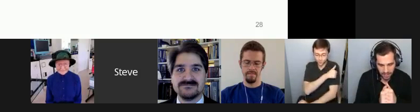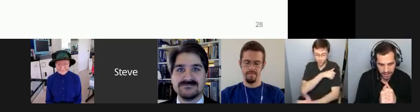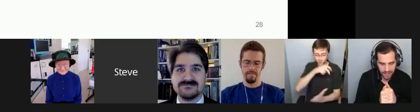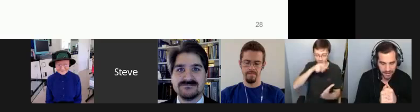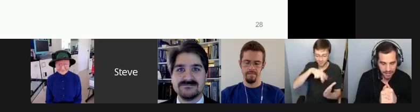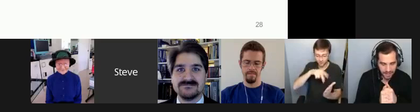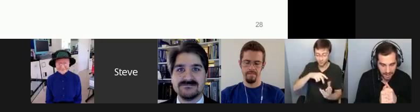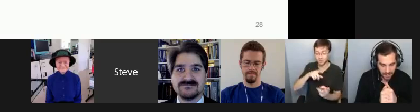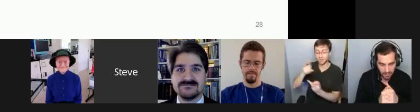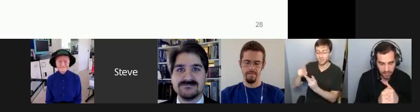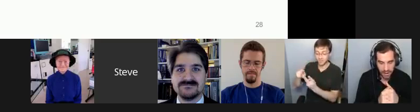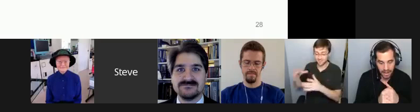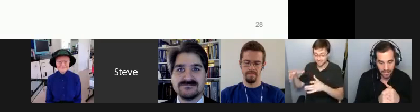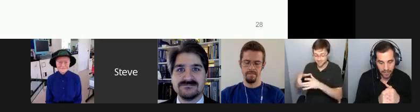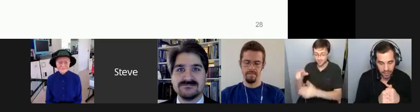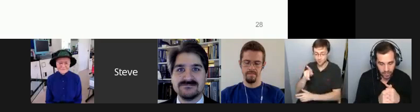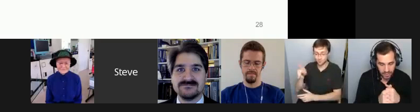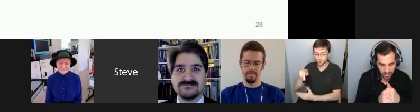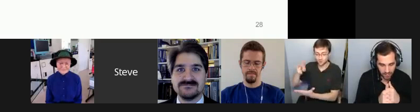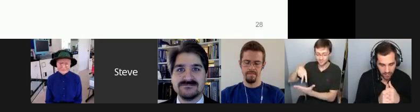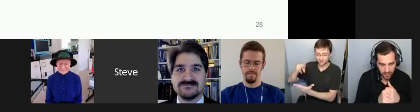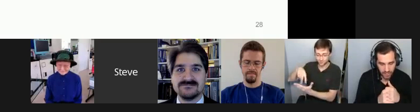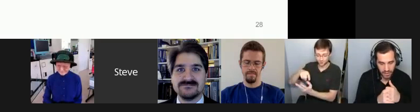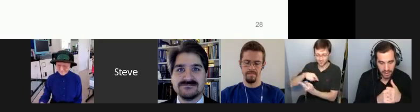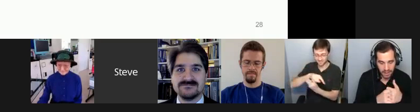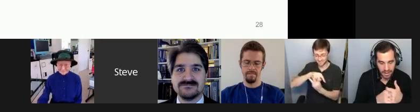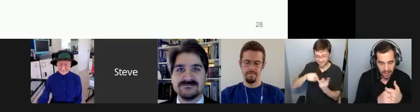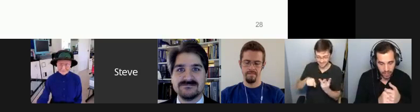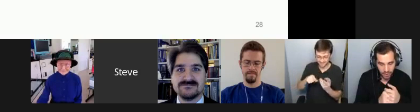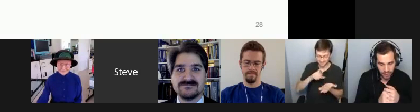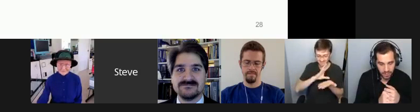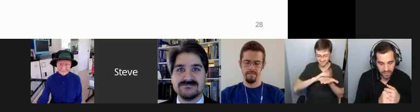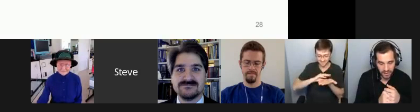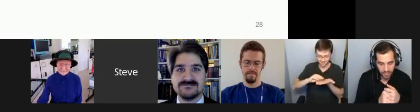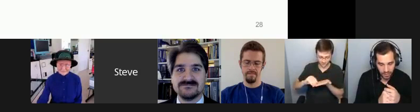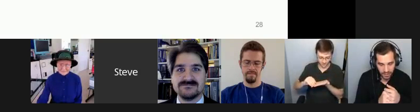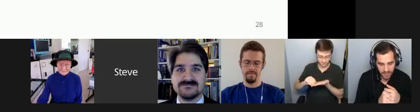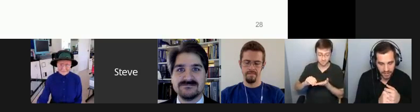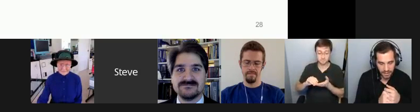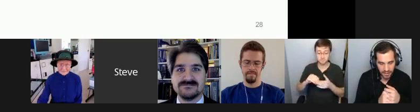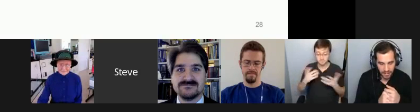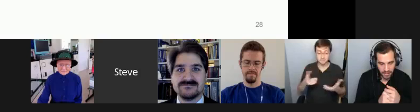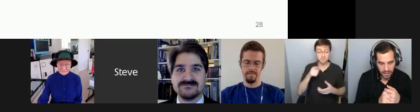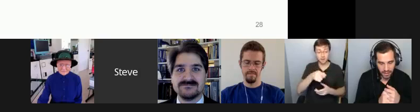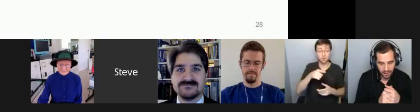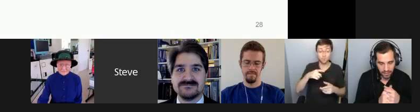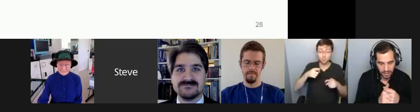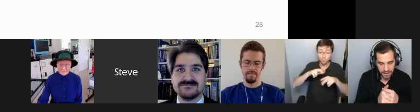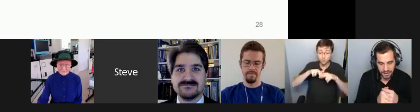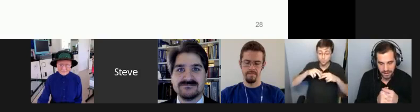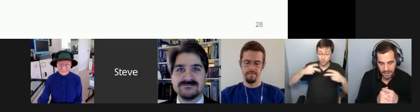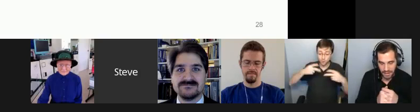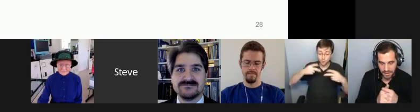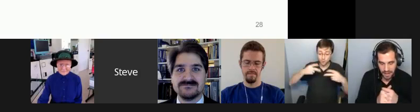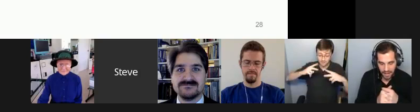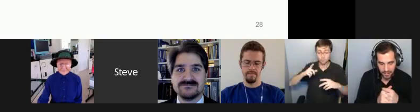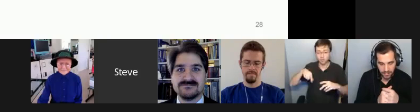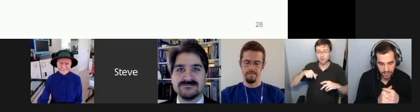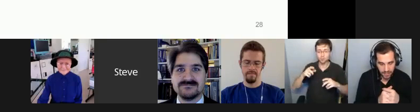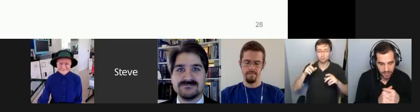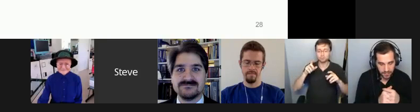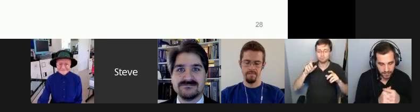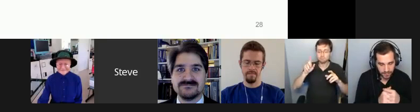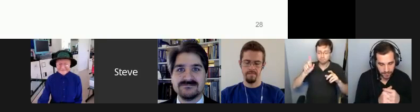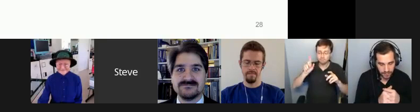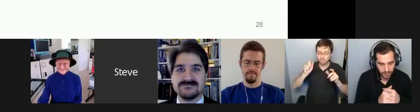grupos de dados: a transcrição, a leitura dos alunos e a leitura dos professores. Então esses três